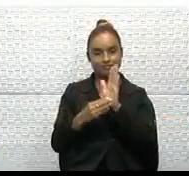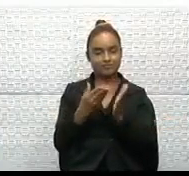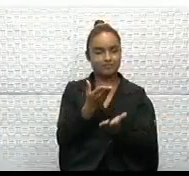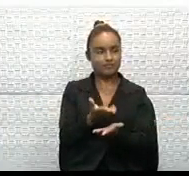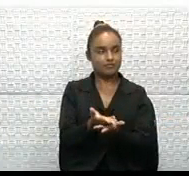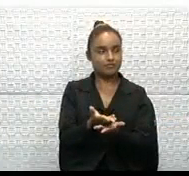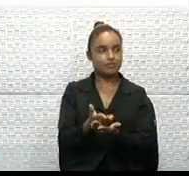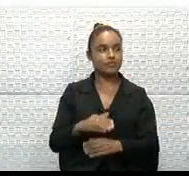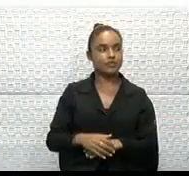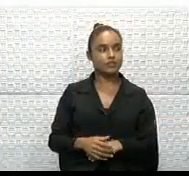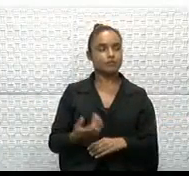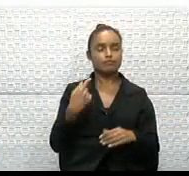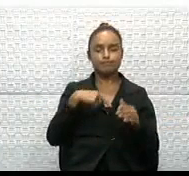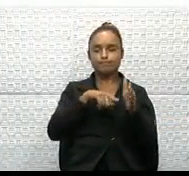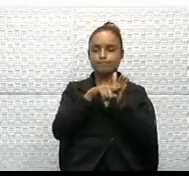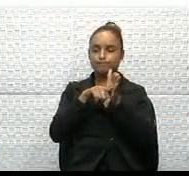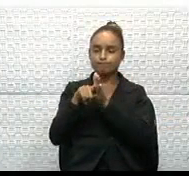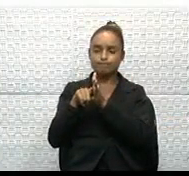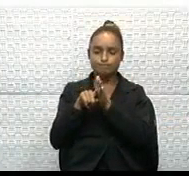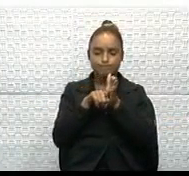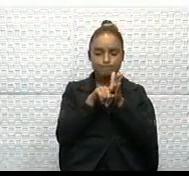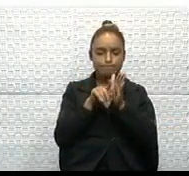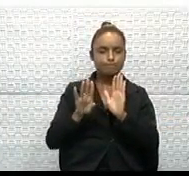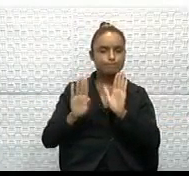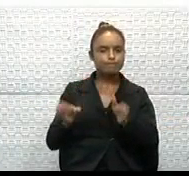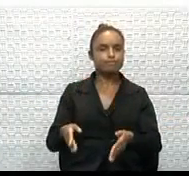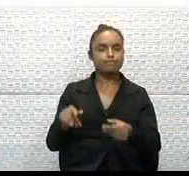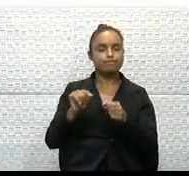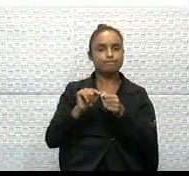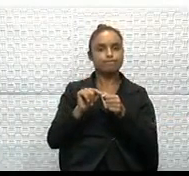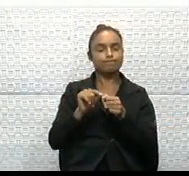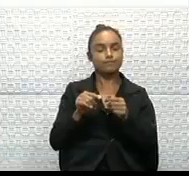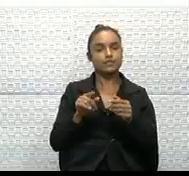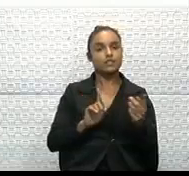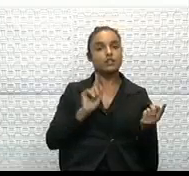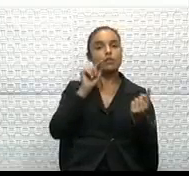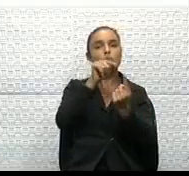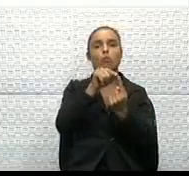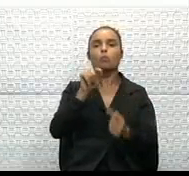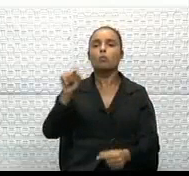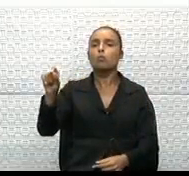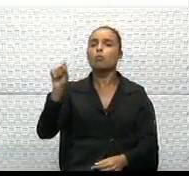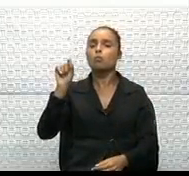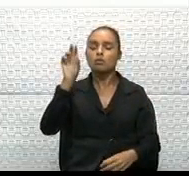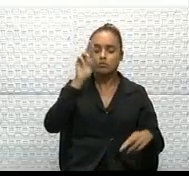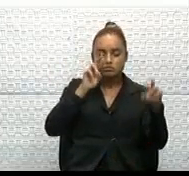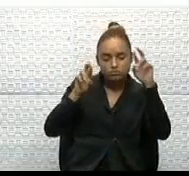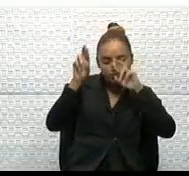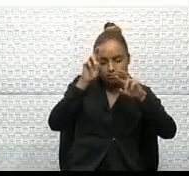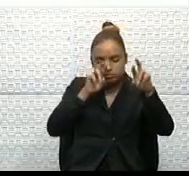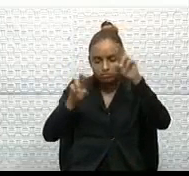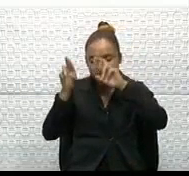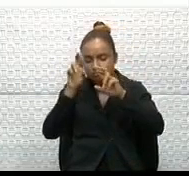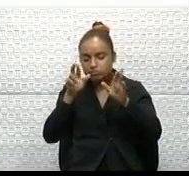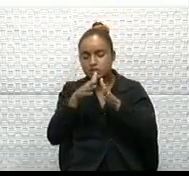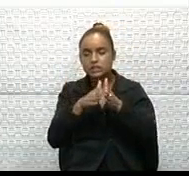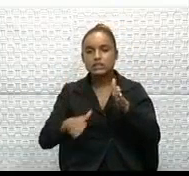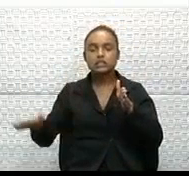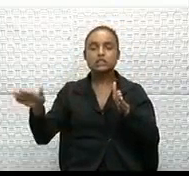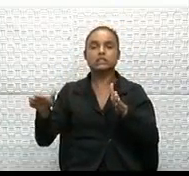Então, muitas das pesquisas e investigações que realizamos têm o objetivo de verificar a